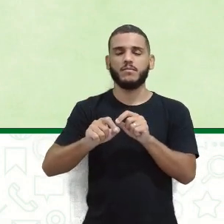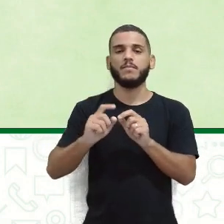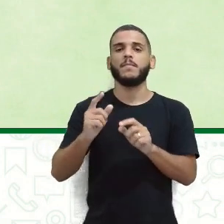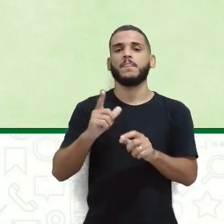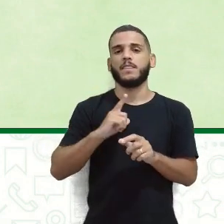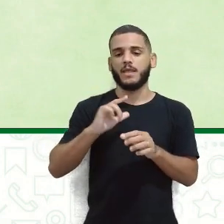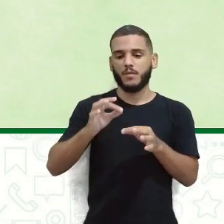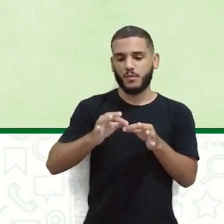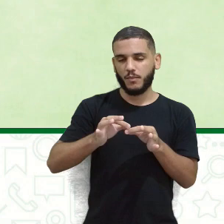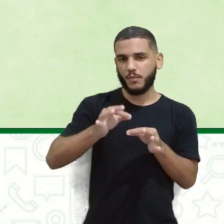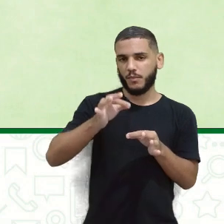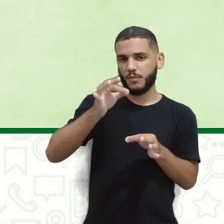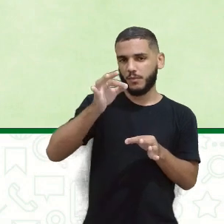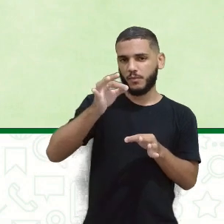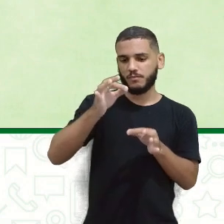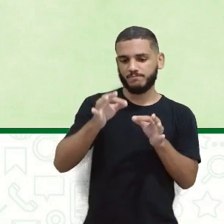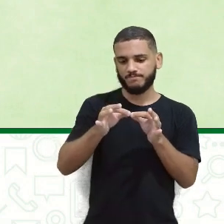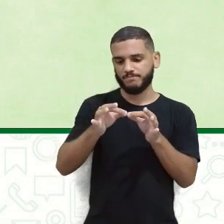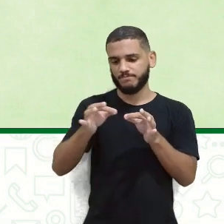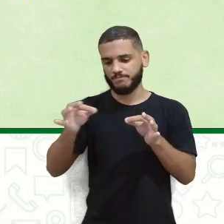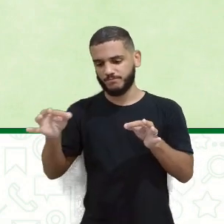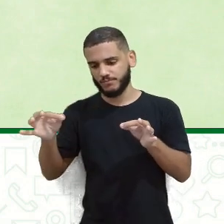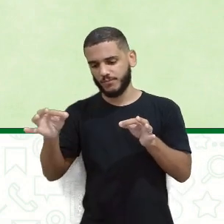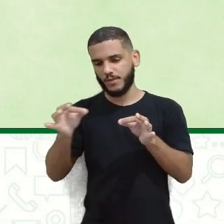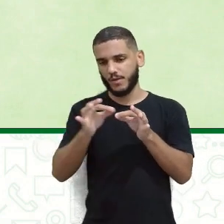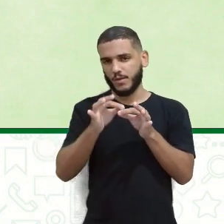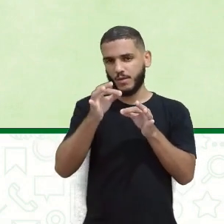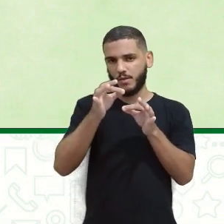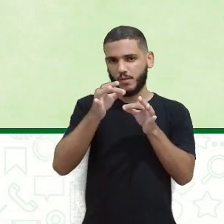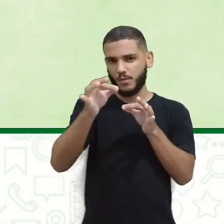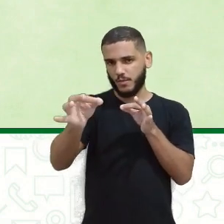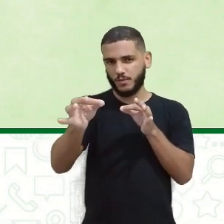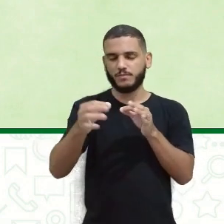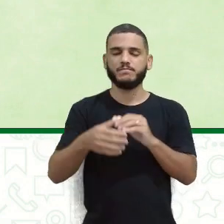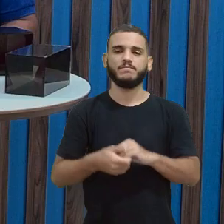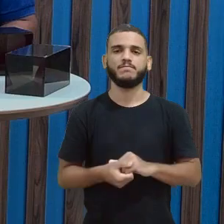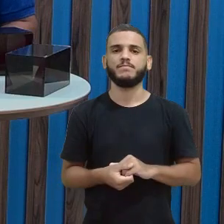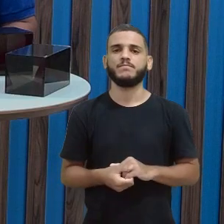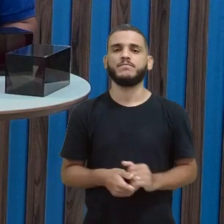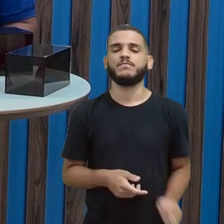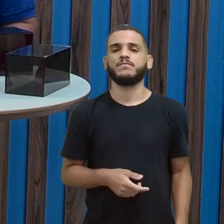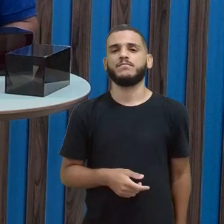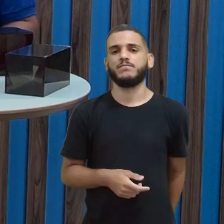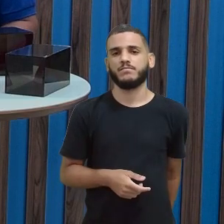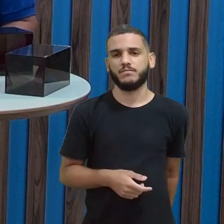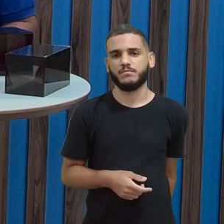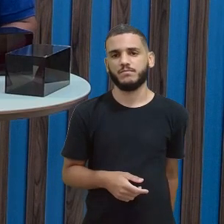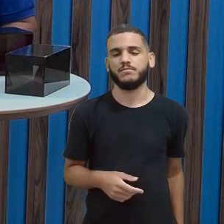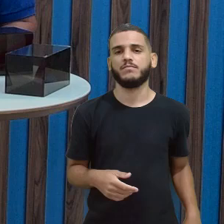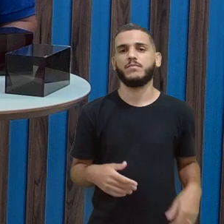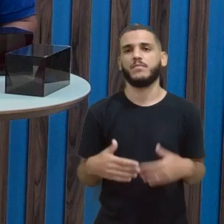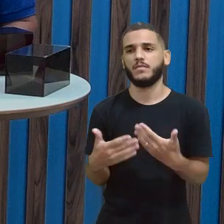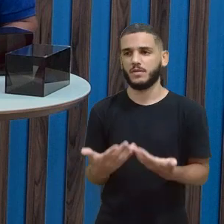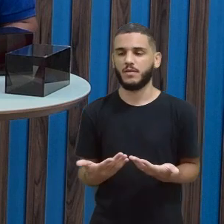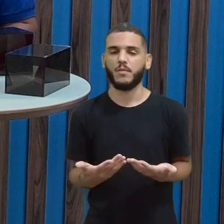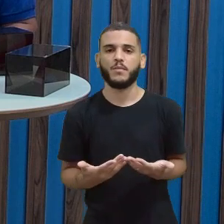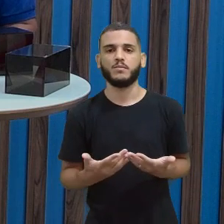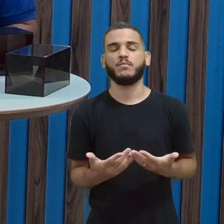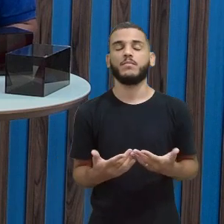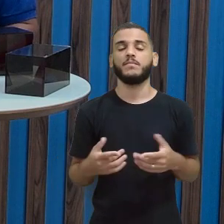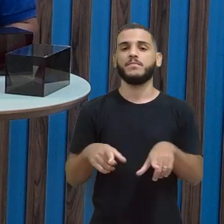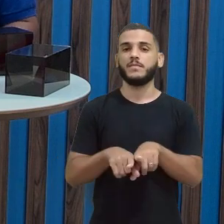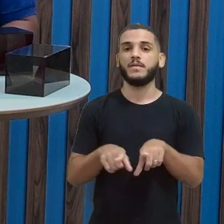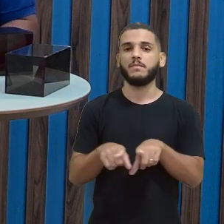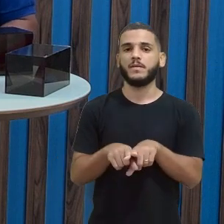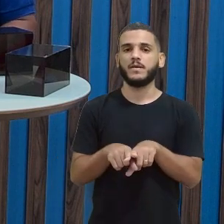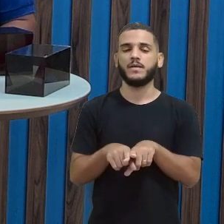altura, largura e comprimento, certo? E dependendo, né,